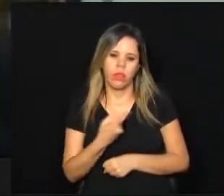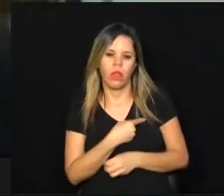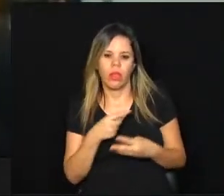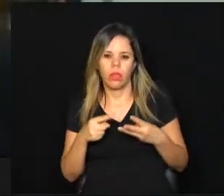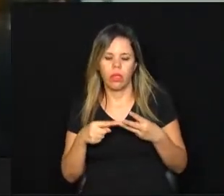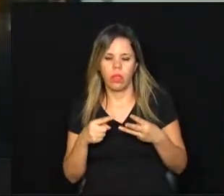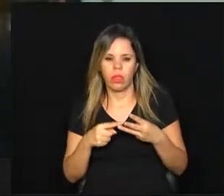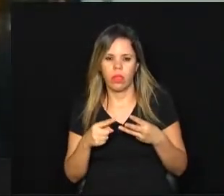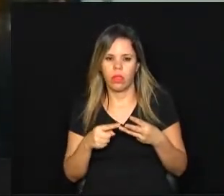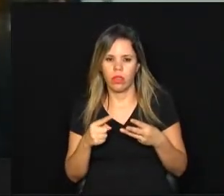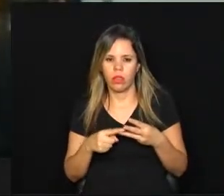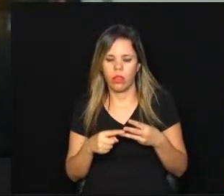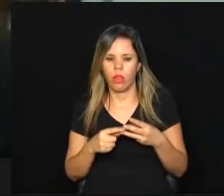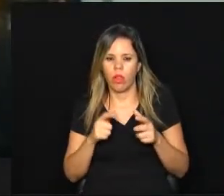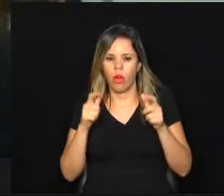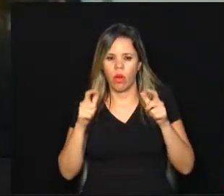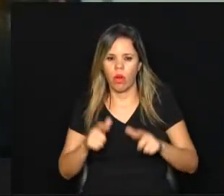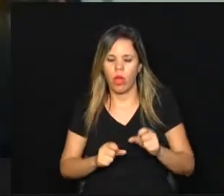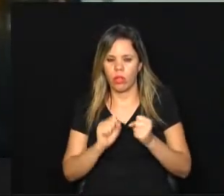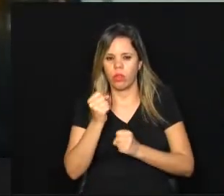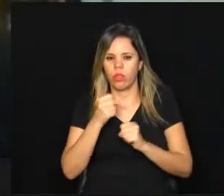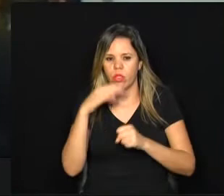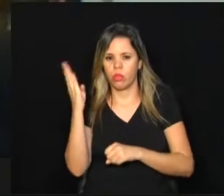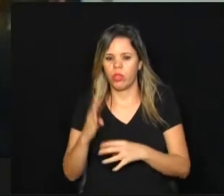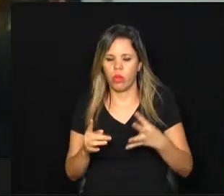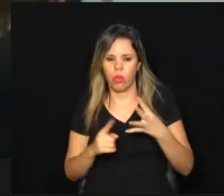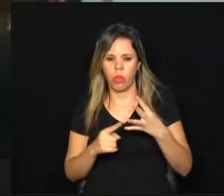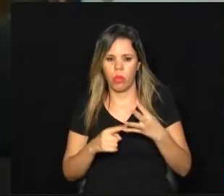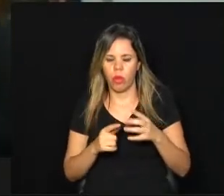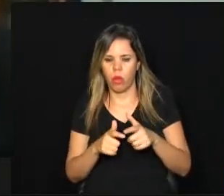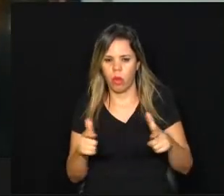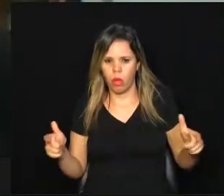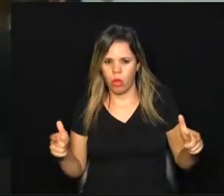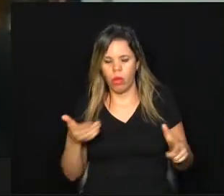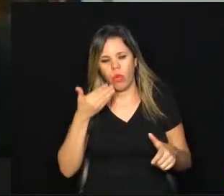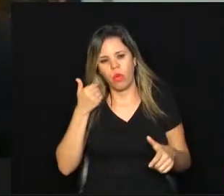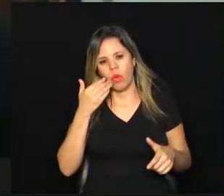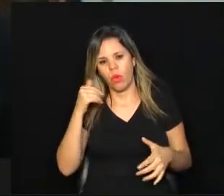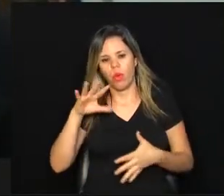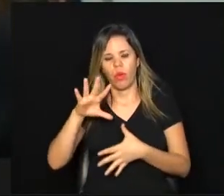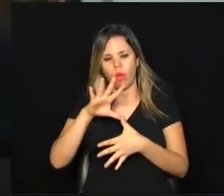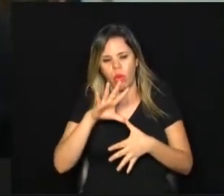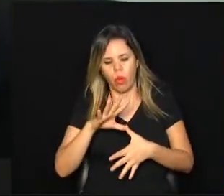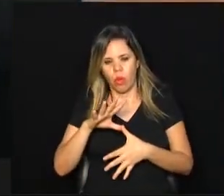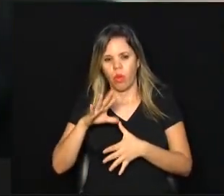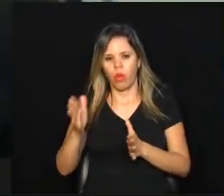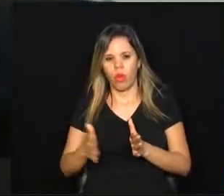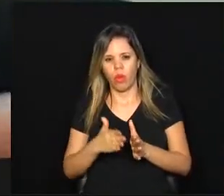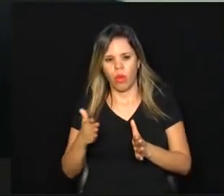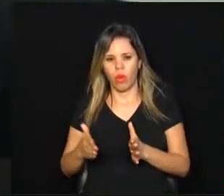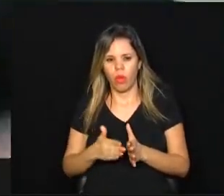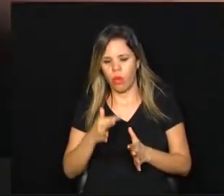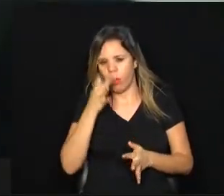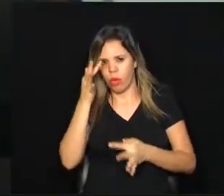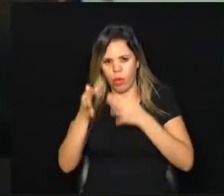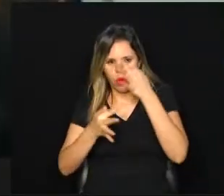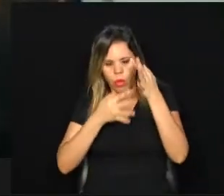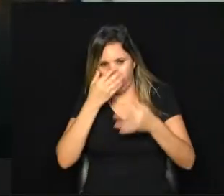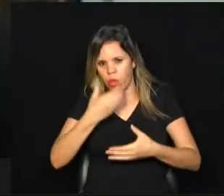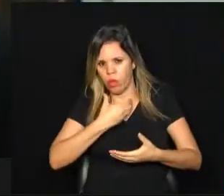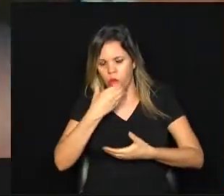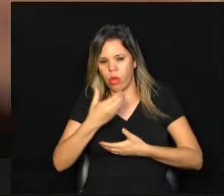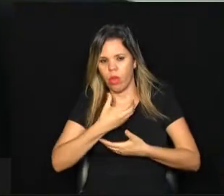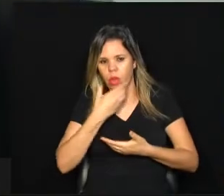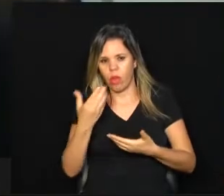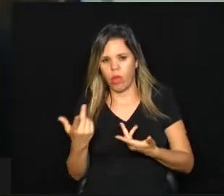parque industrial do Brasil, a maior quarta região de consumo da América Latina, produtores de flores e frutos da nossa região,